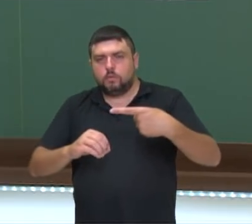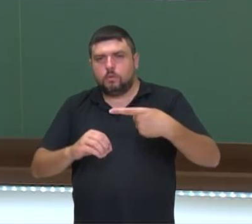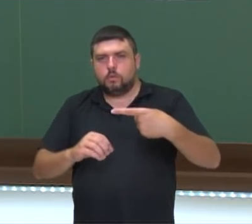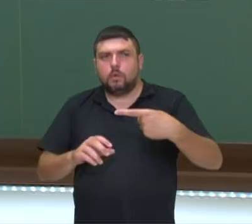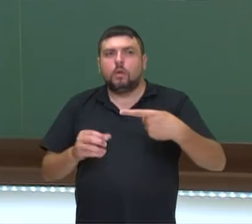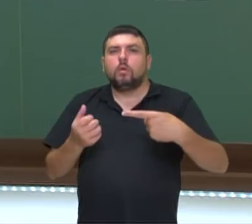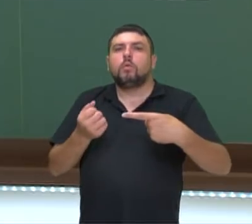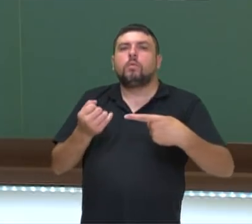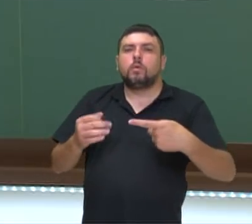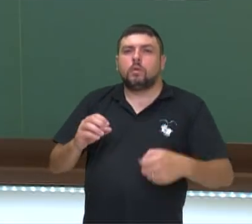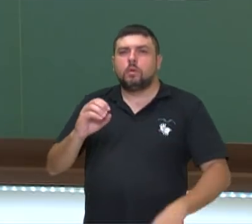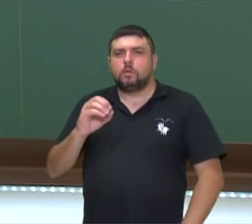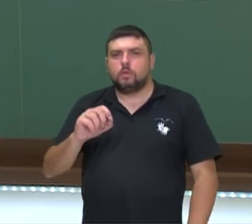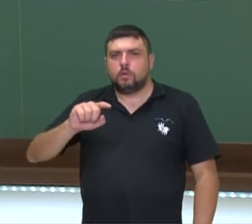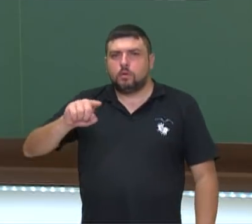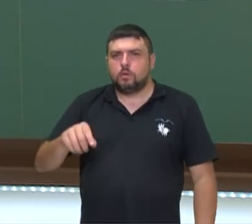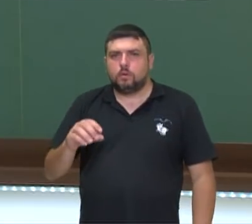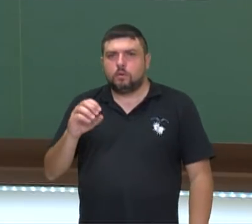sobre 100 vai dar